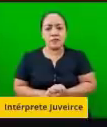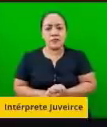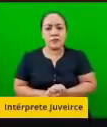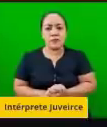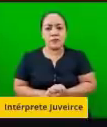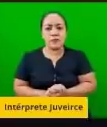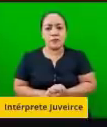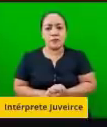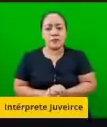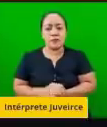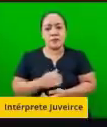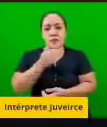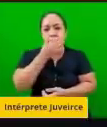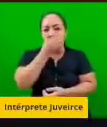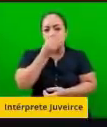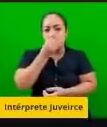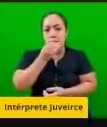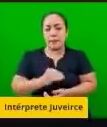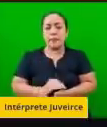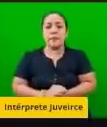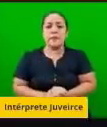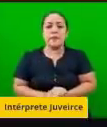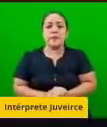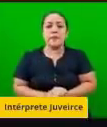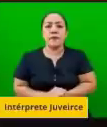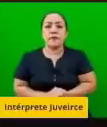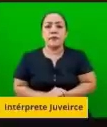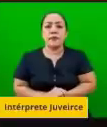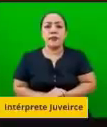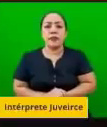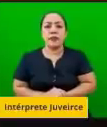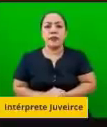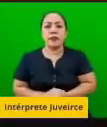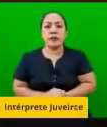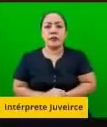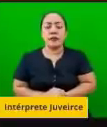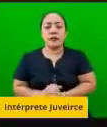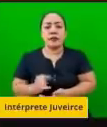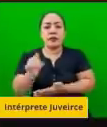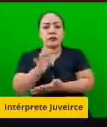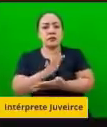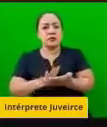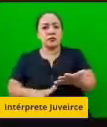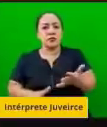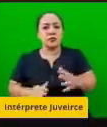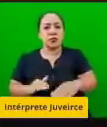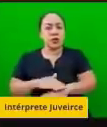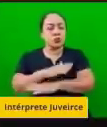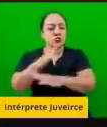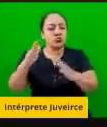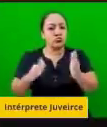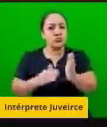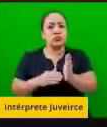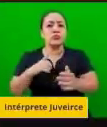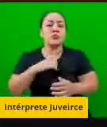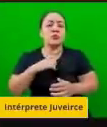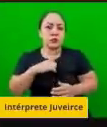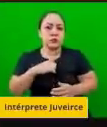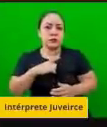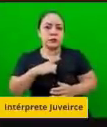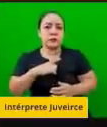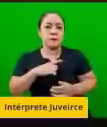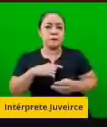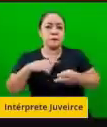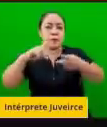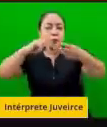Obrigada. Aqui nós temos a nossa atividade como um todo, e vocês podem perceber que ela possui os 3 elementos,